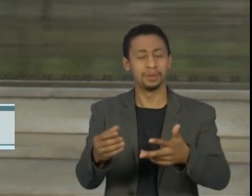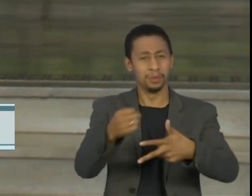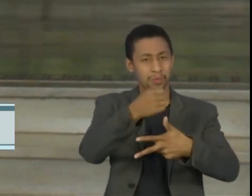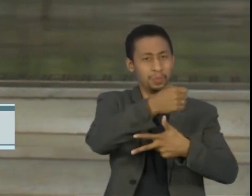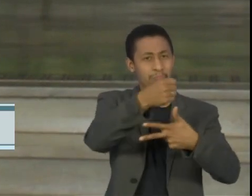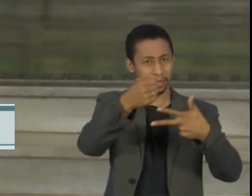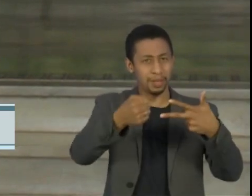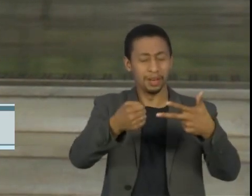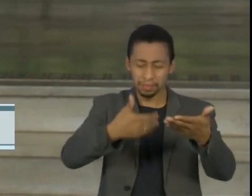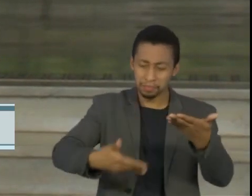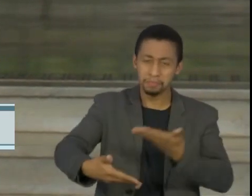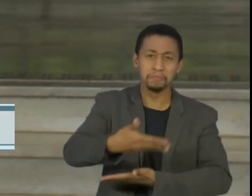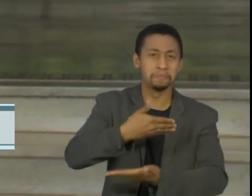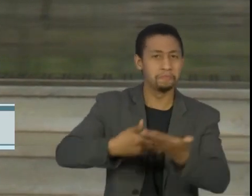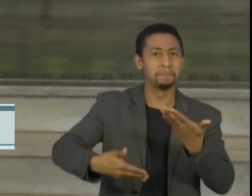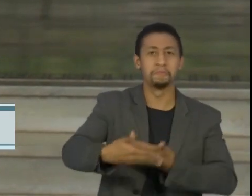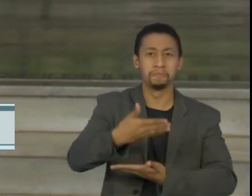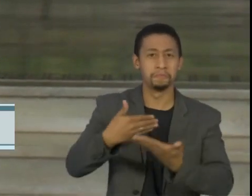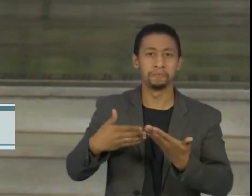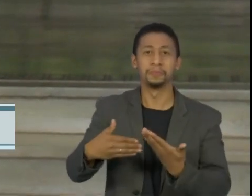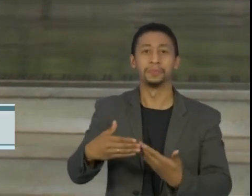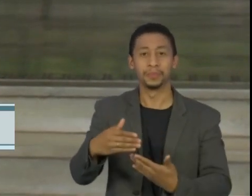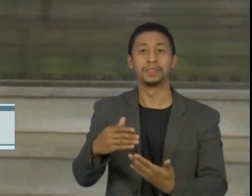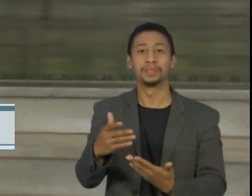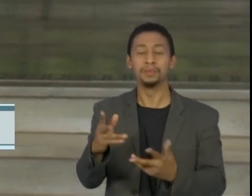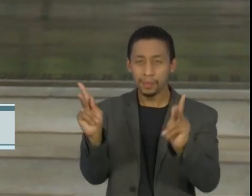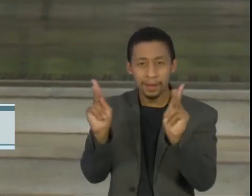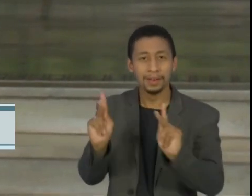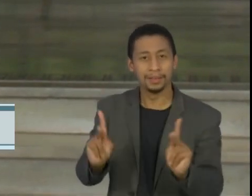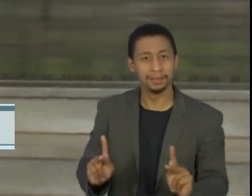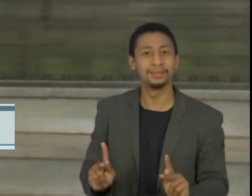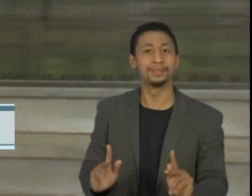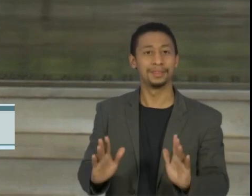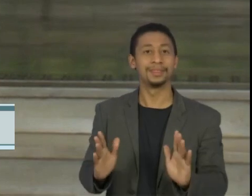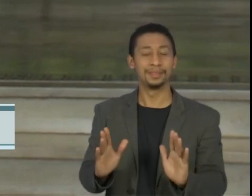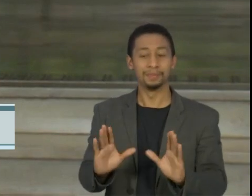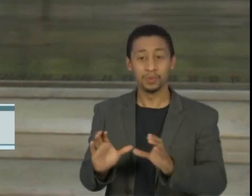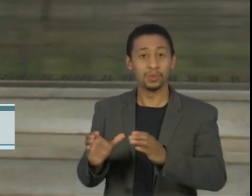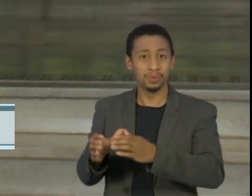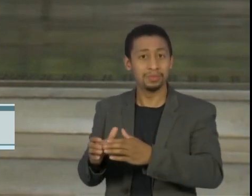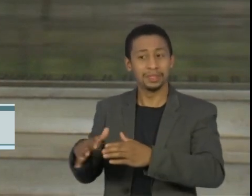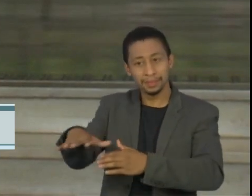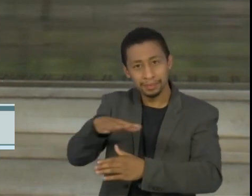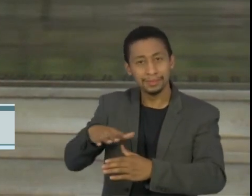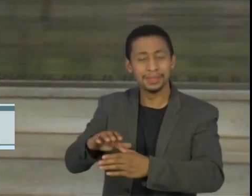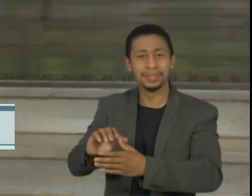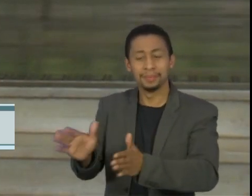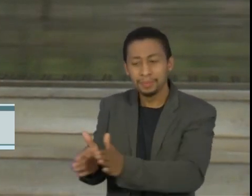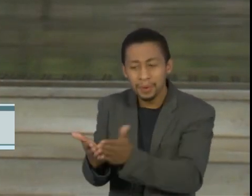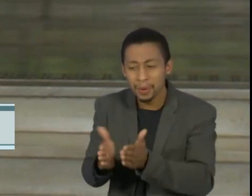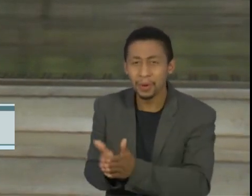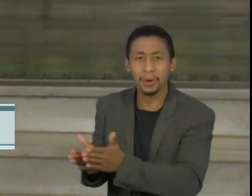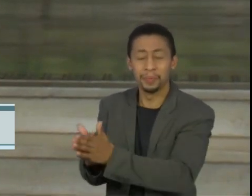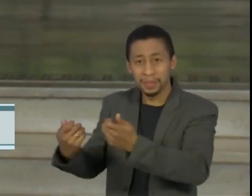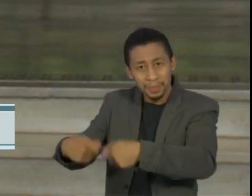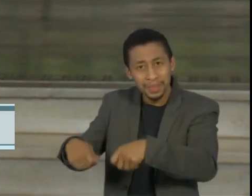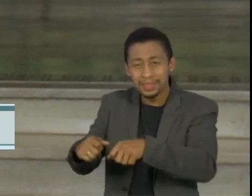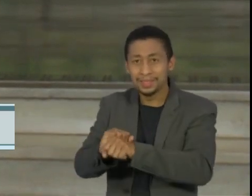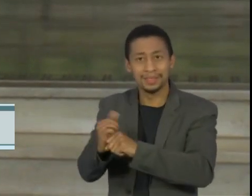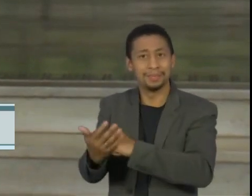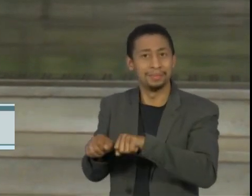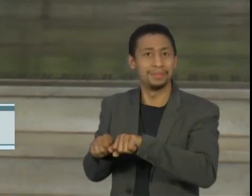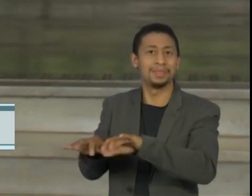a prioridade, sobretudo no período da pandemia, aos que mais precisam, as pessoas humildes, as pessoas mais simples, as pessoas que estão